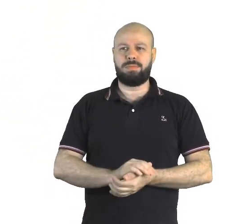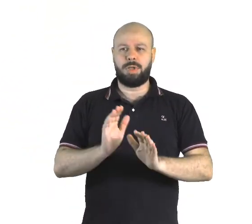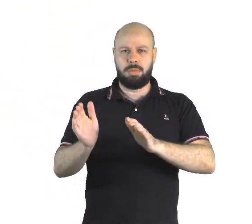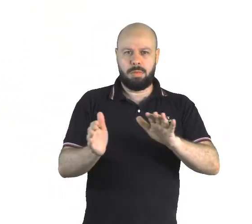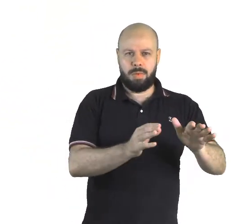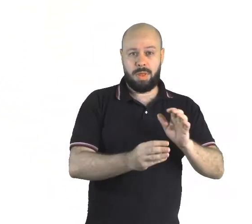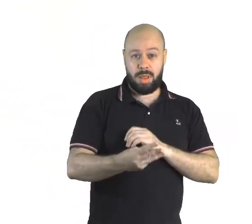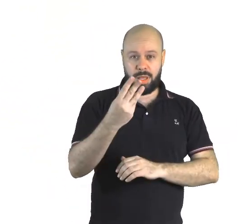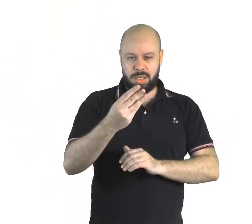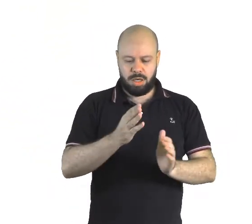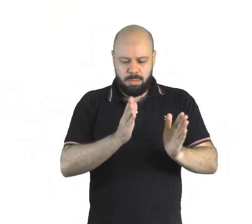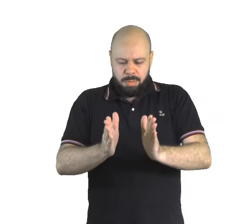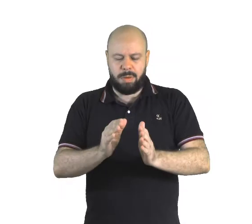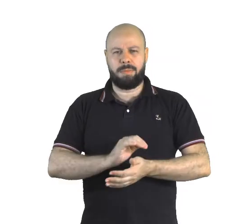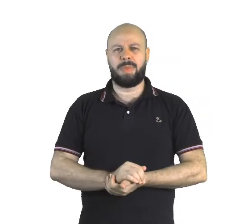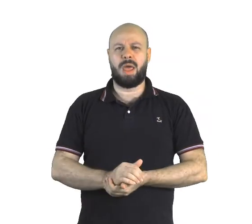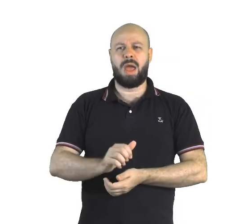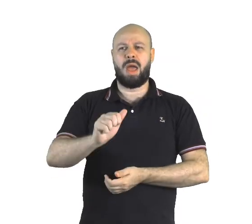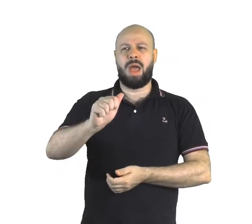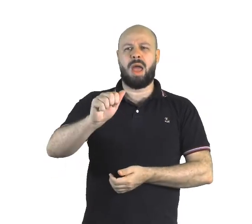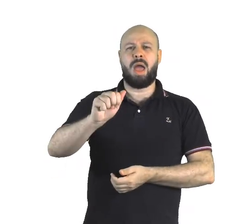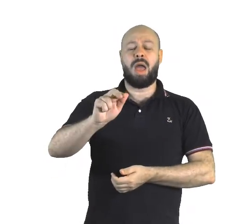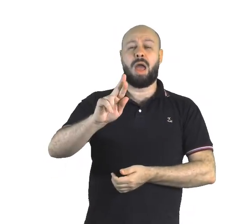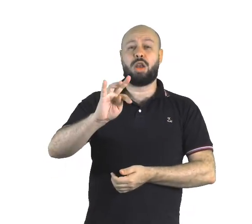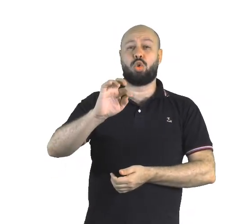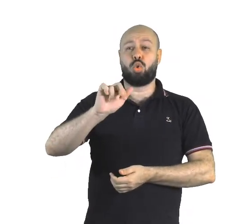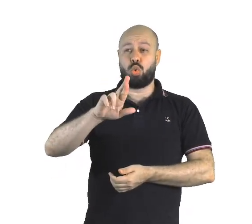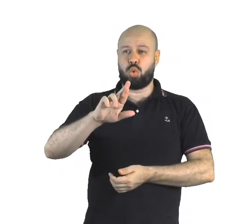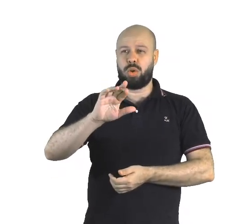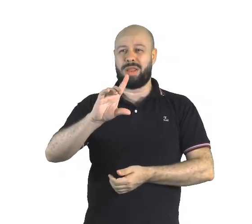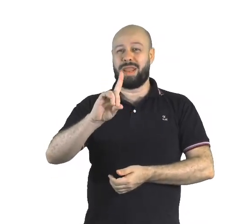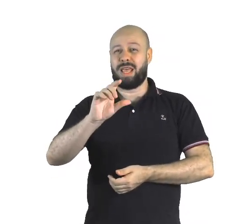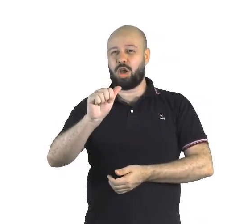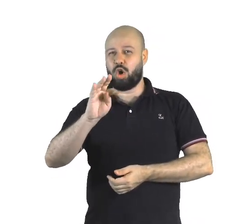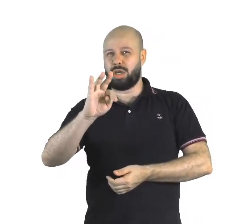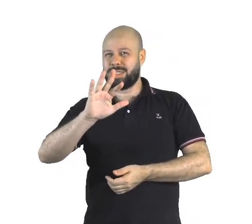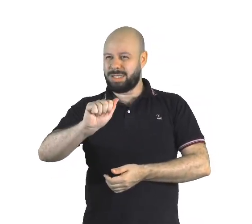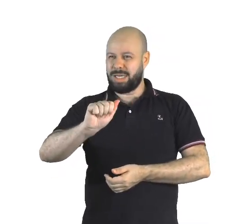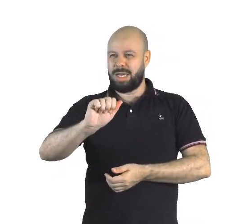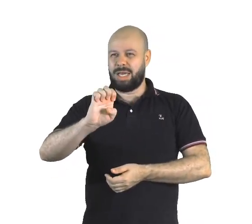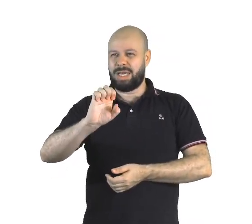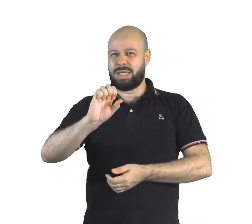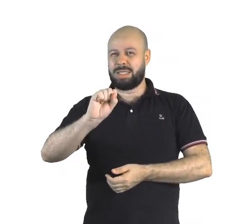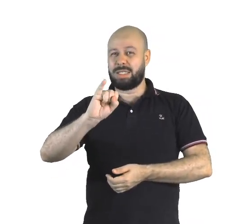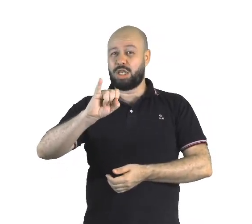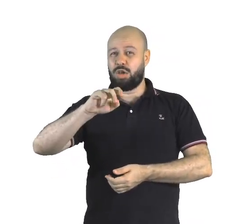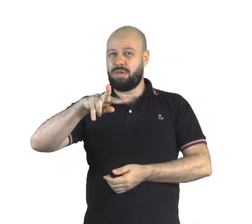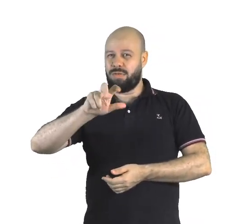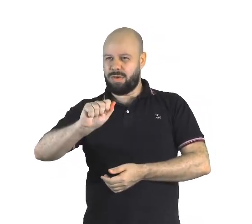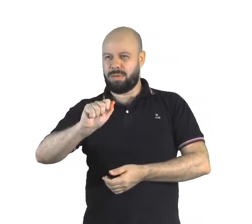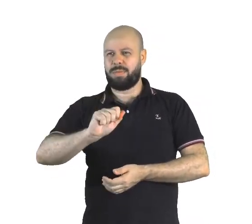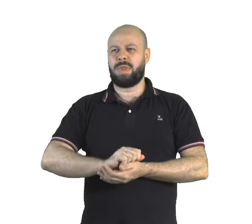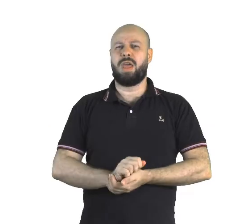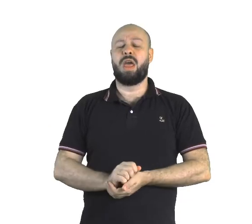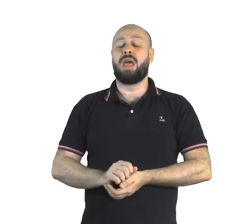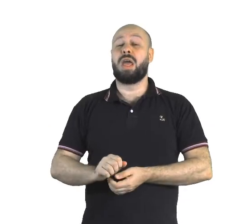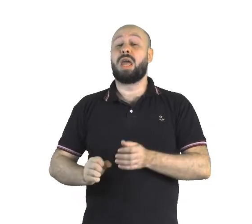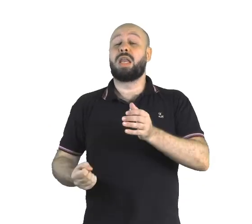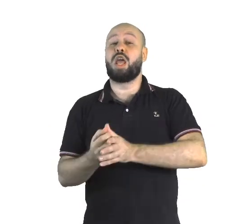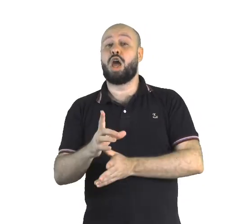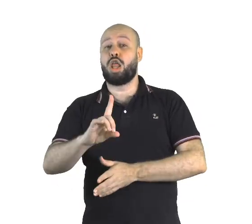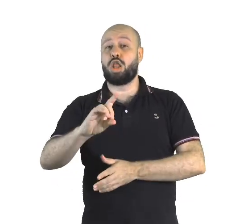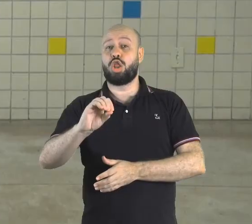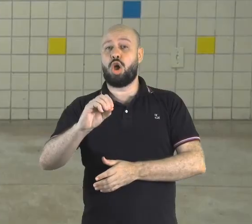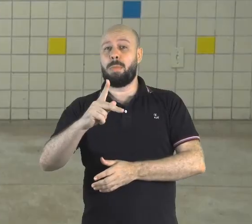Costa e Silva. Esse presidente cria o Departamento de Ordem Política e Social, o chamado DOPS. E